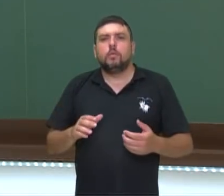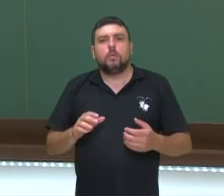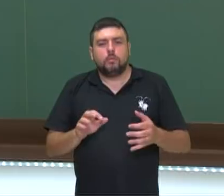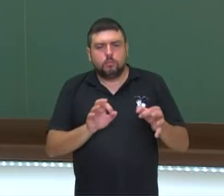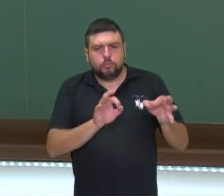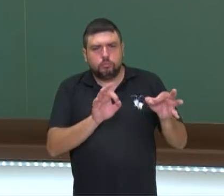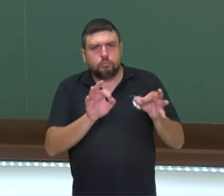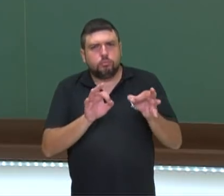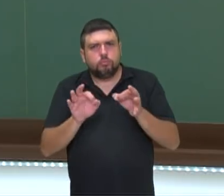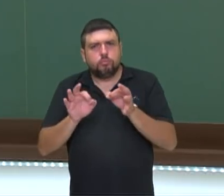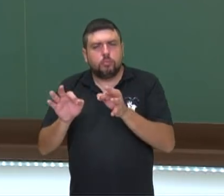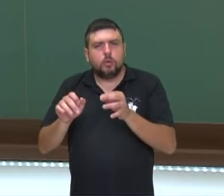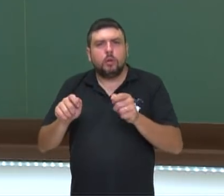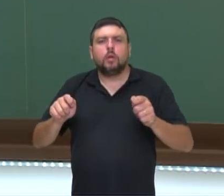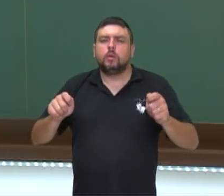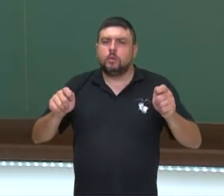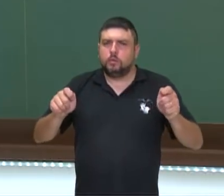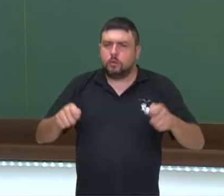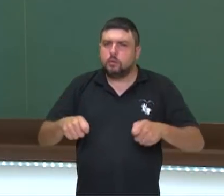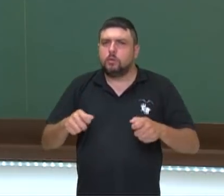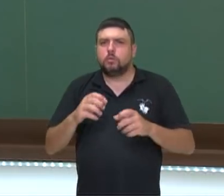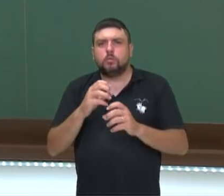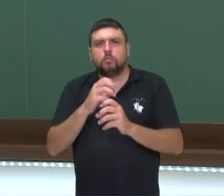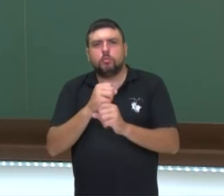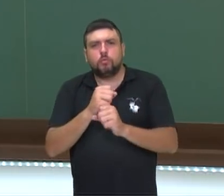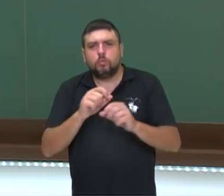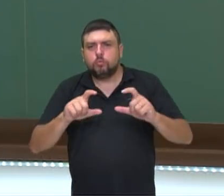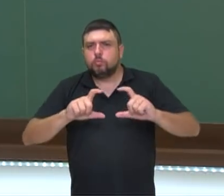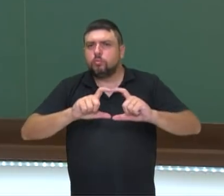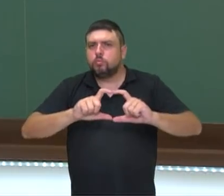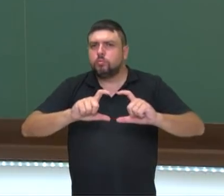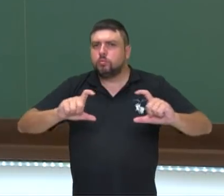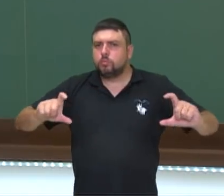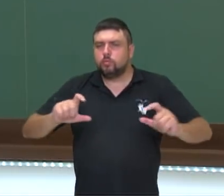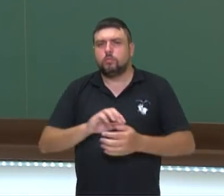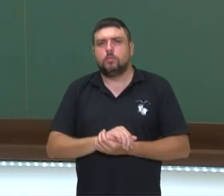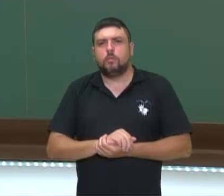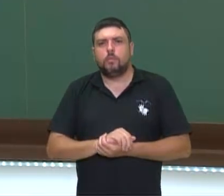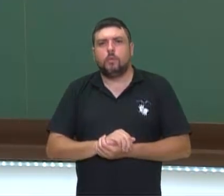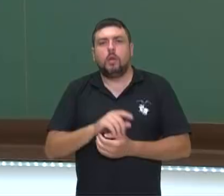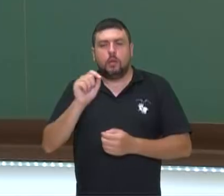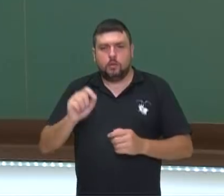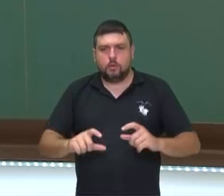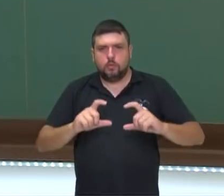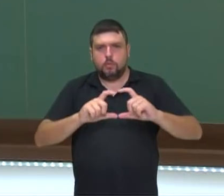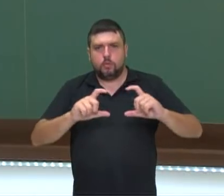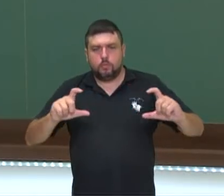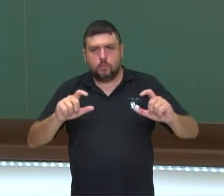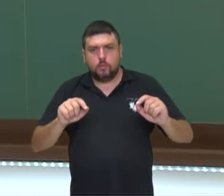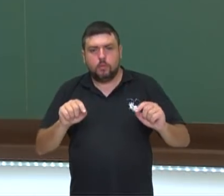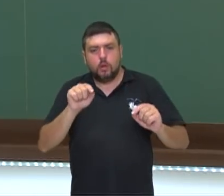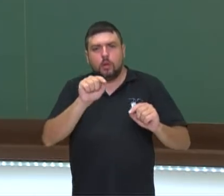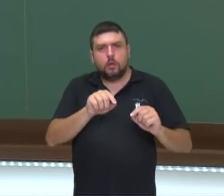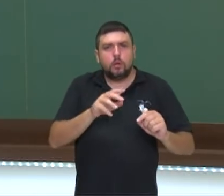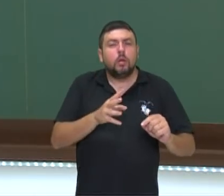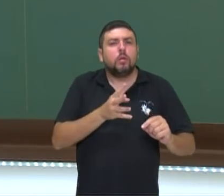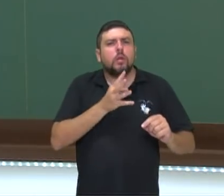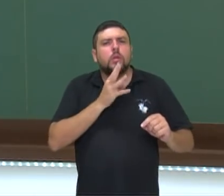consegue organizar também a nossa equação. E esse termo desconhecido, a gente já